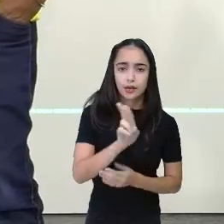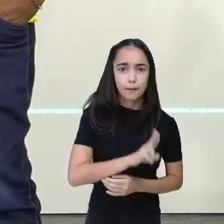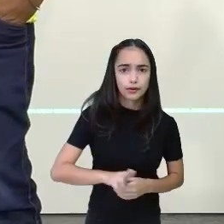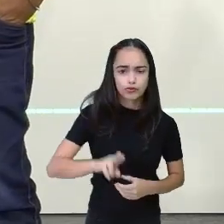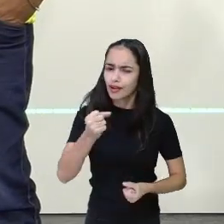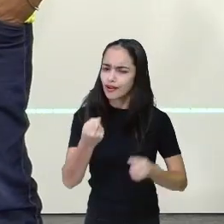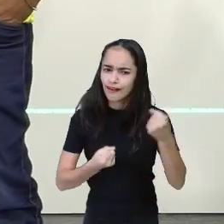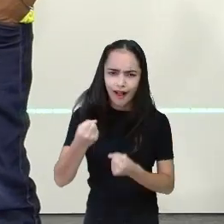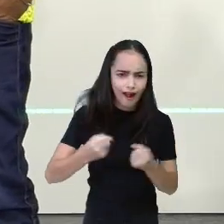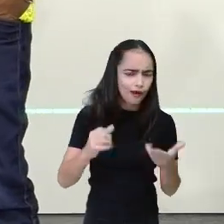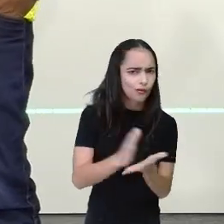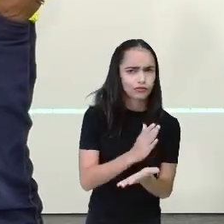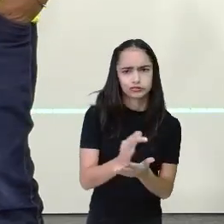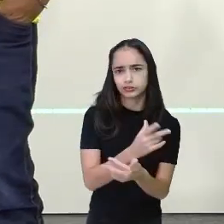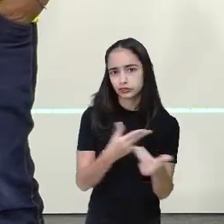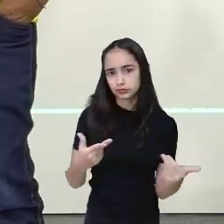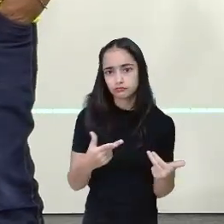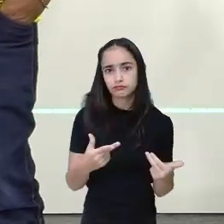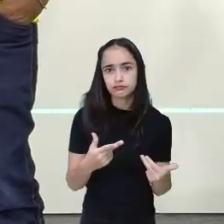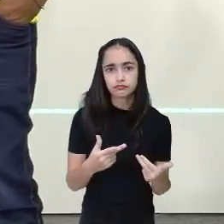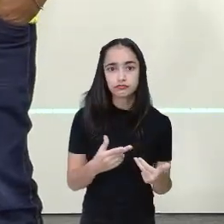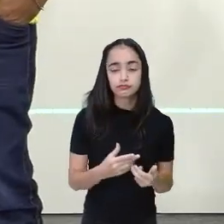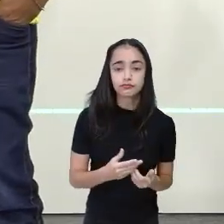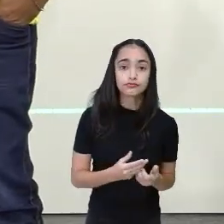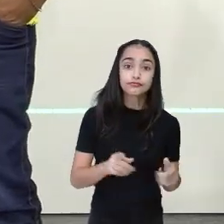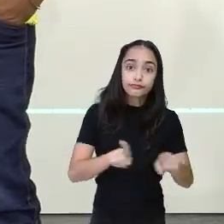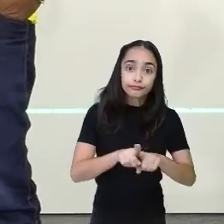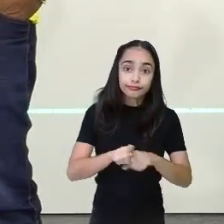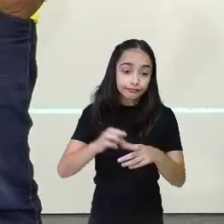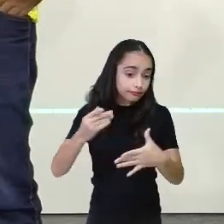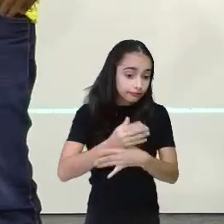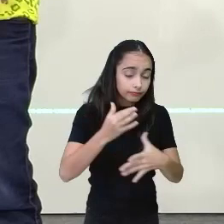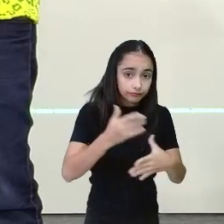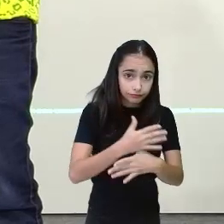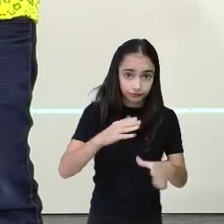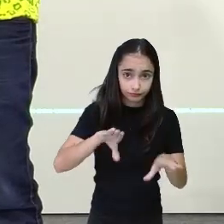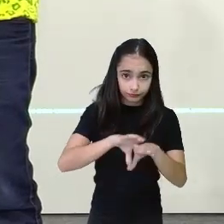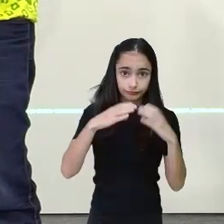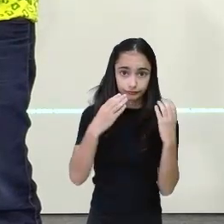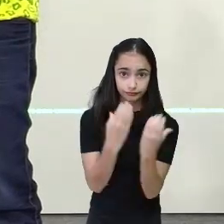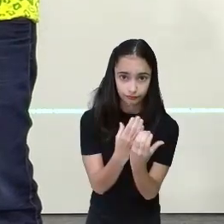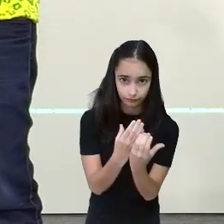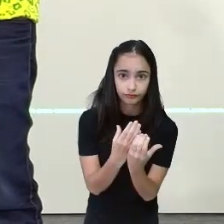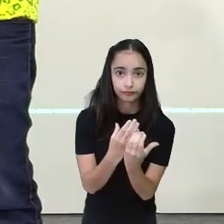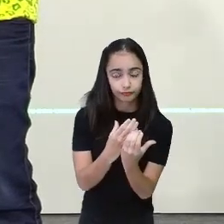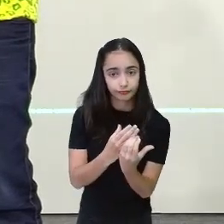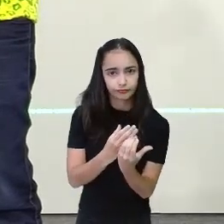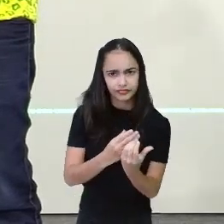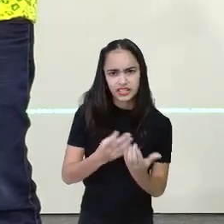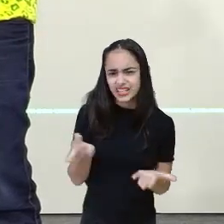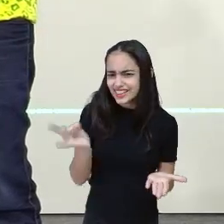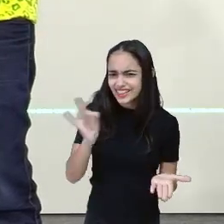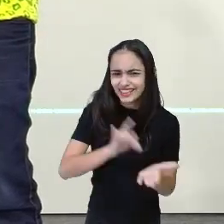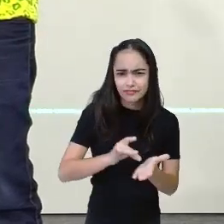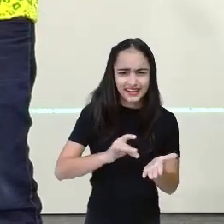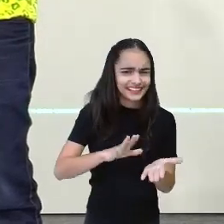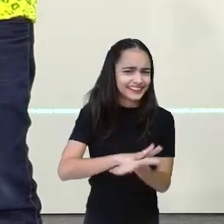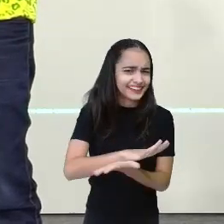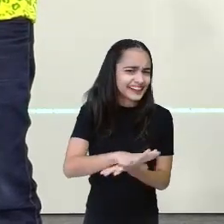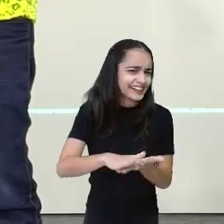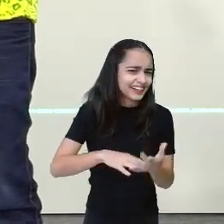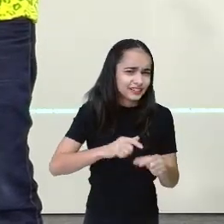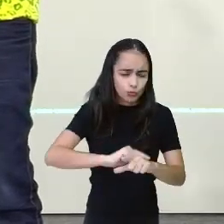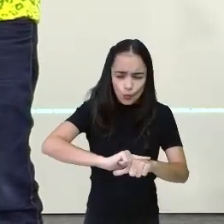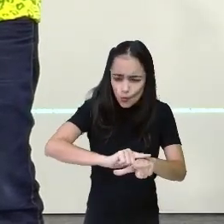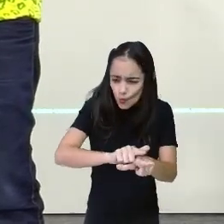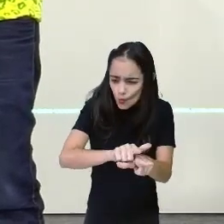carro. deserto, a cidade da Copa, alguns estádios, né, há 10 anos atrás, realmente era um deserto. E Sim. foram criadas a cidade Sim. e o